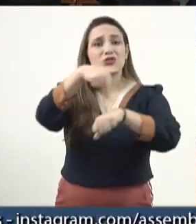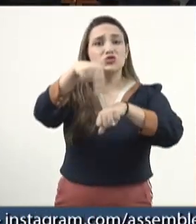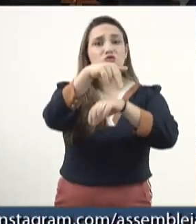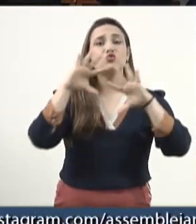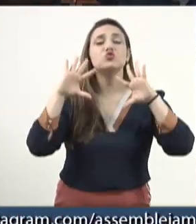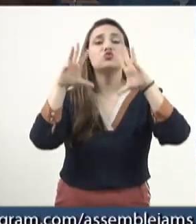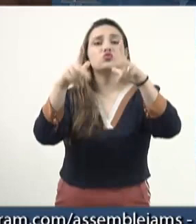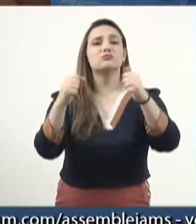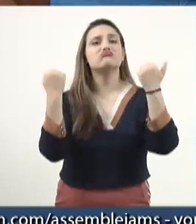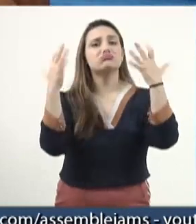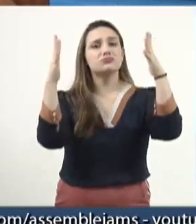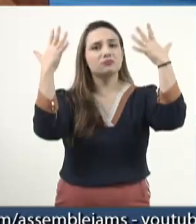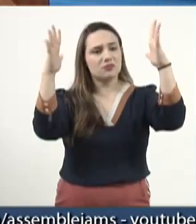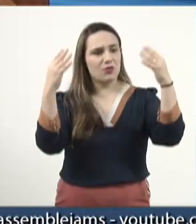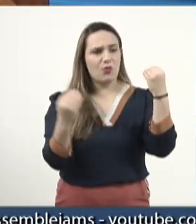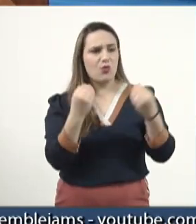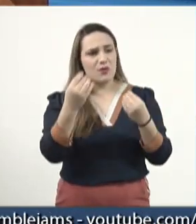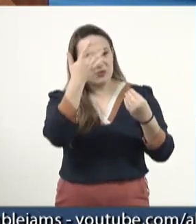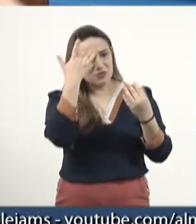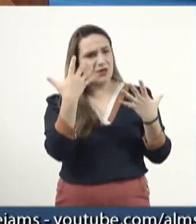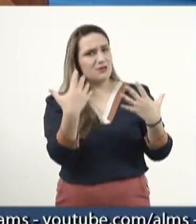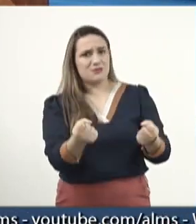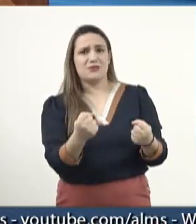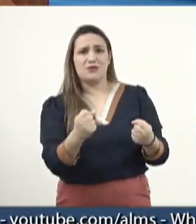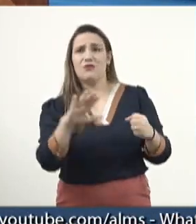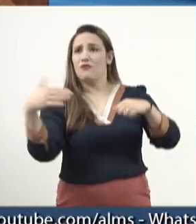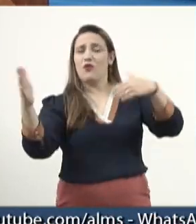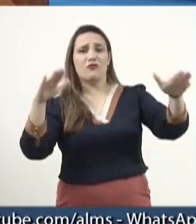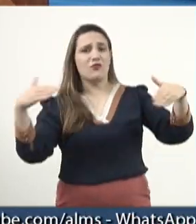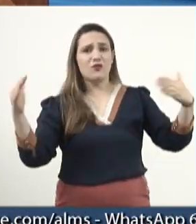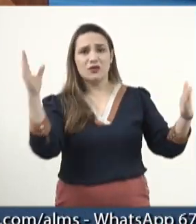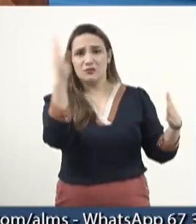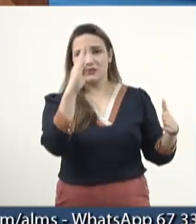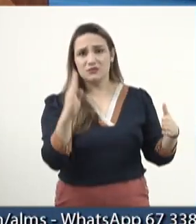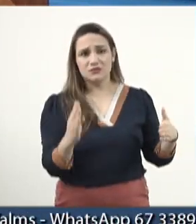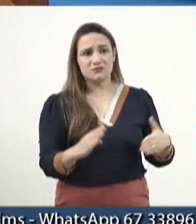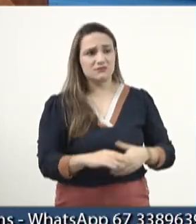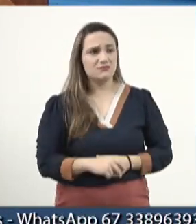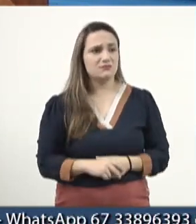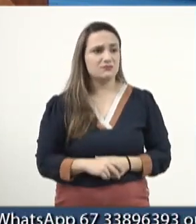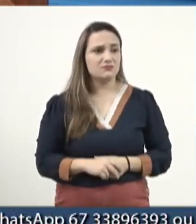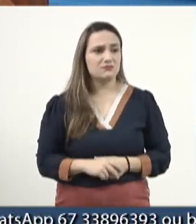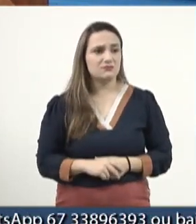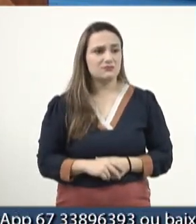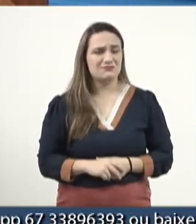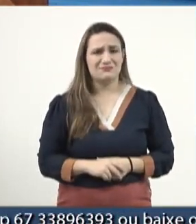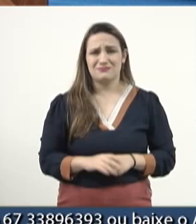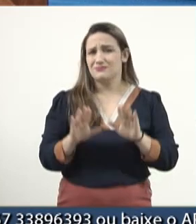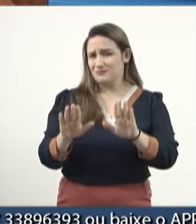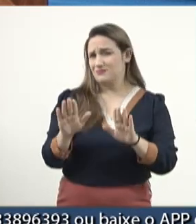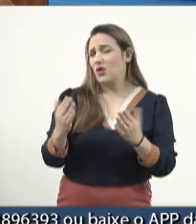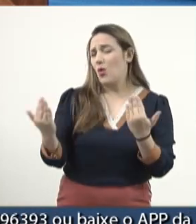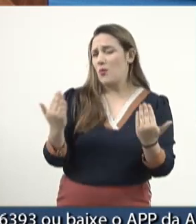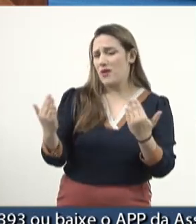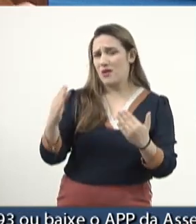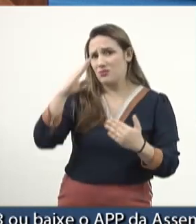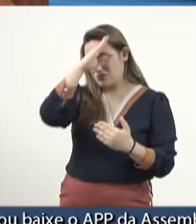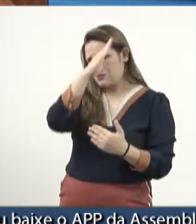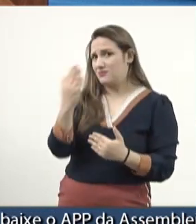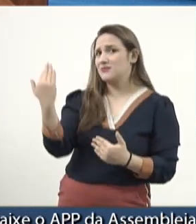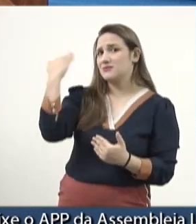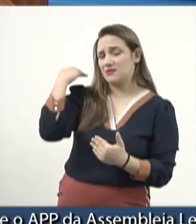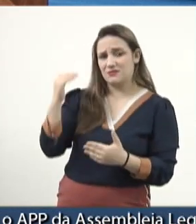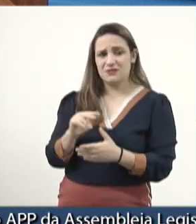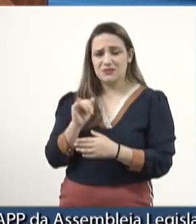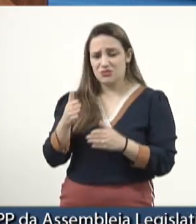todas. Olha como que o Lula é recebido fora do Brasil. Olha como que o Bolsonaro era recebido antes, ele chegava